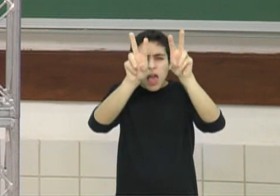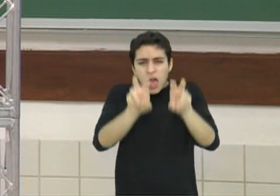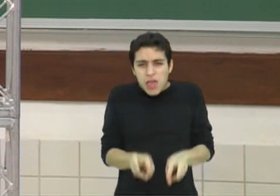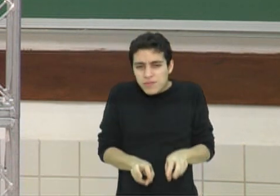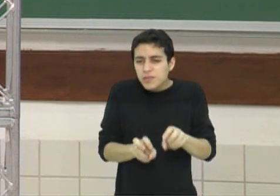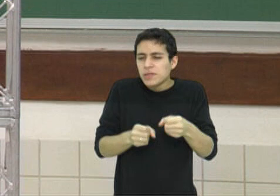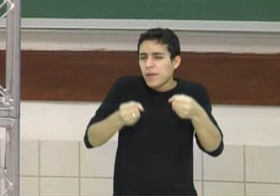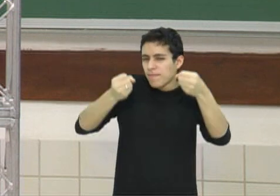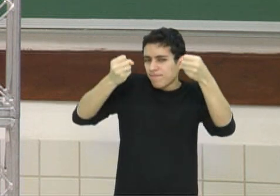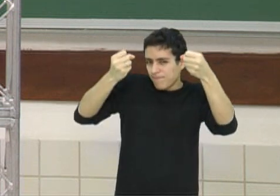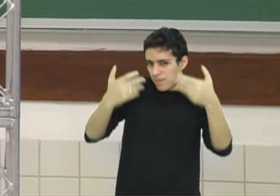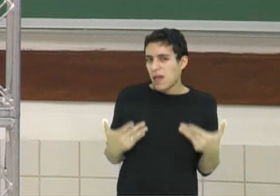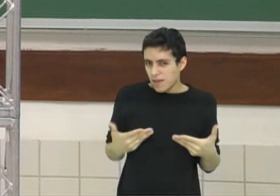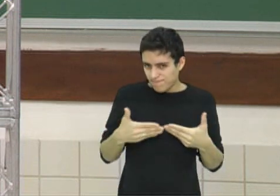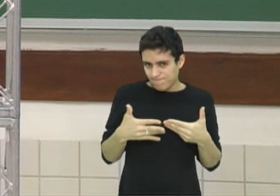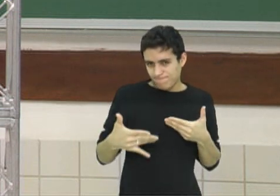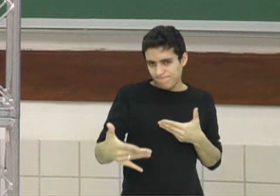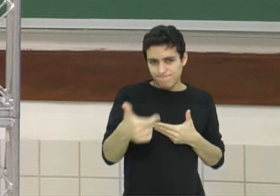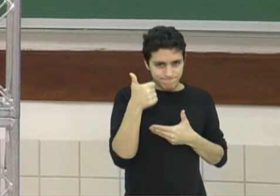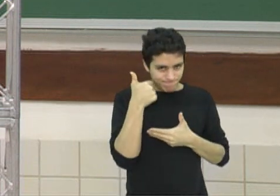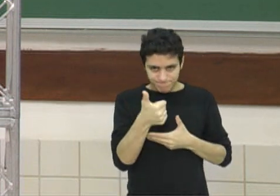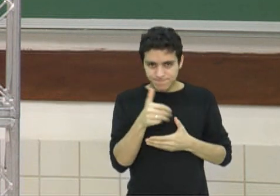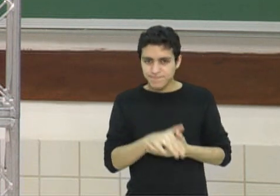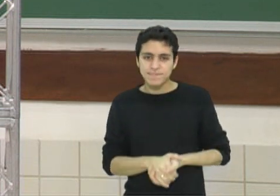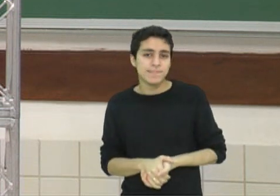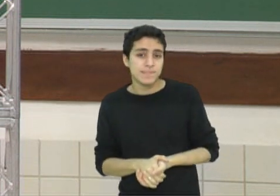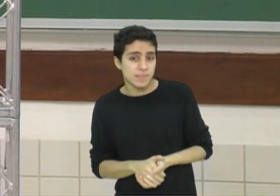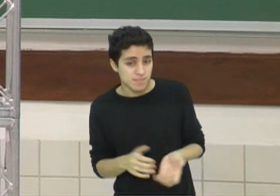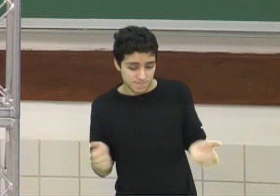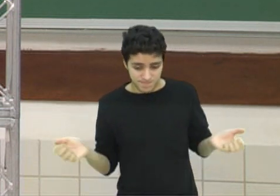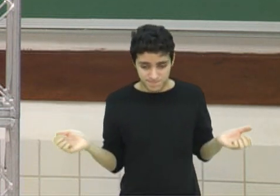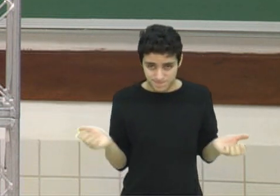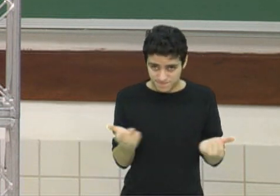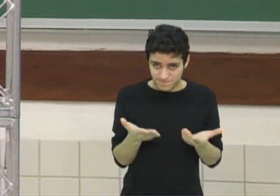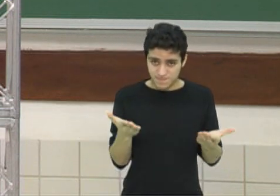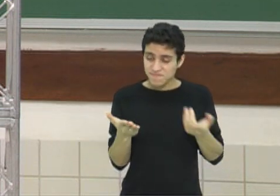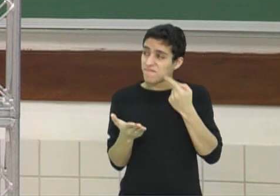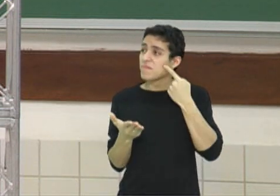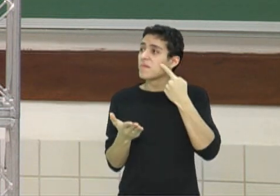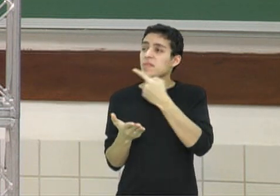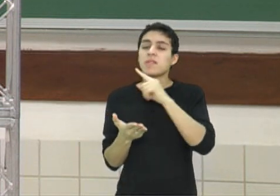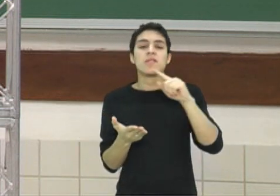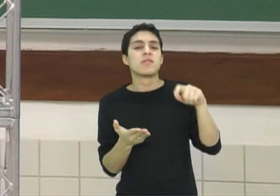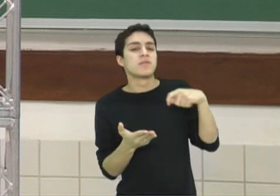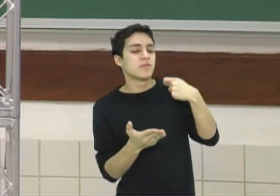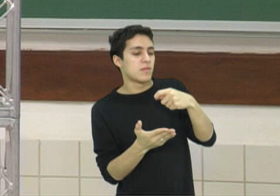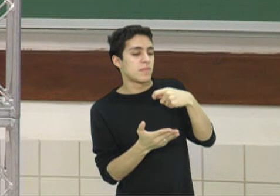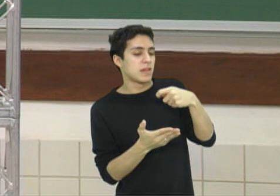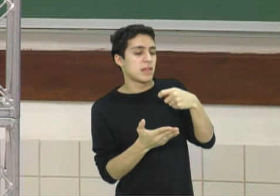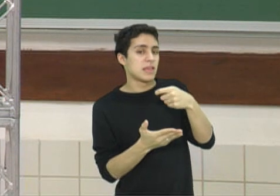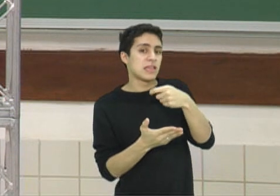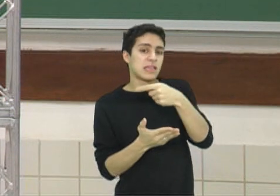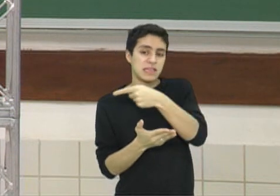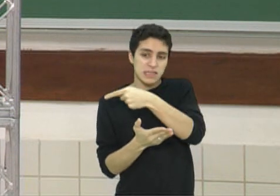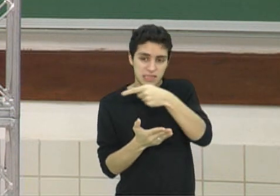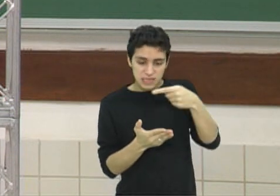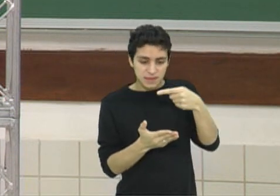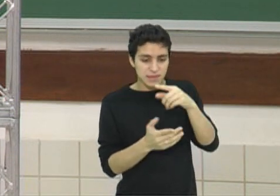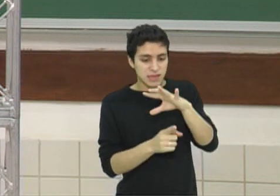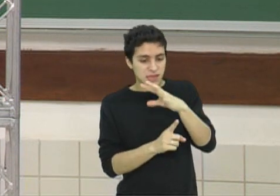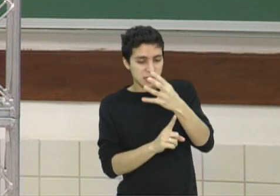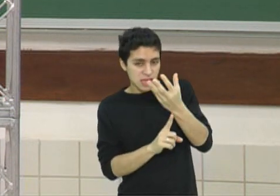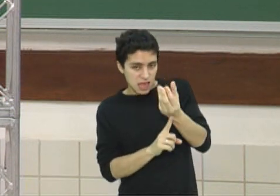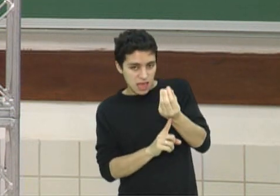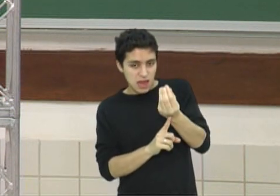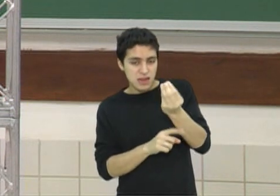vai decorrer nesse tempo em diante, ok? Hoje nós vamos ver sobre arte, a Semana de Arte Brasileira